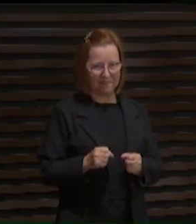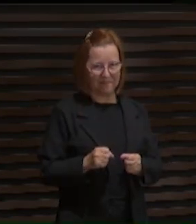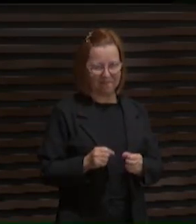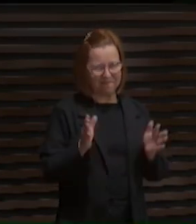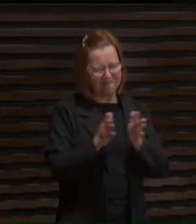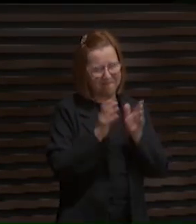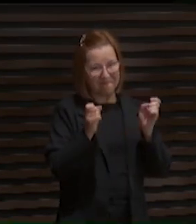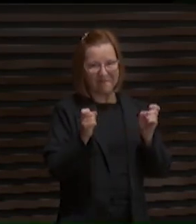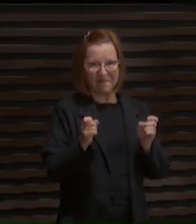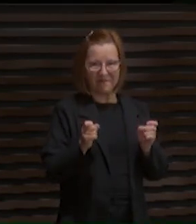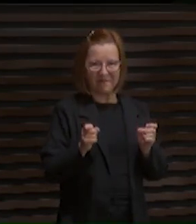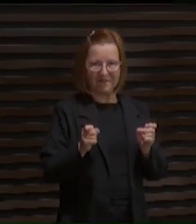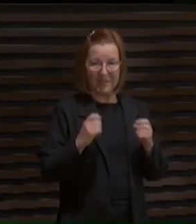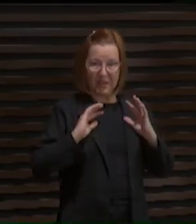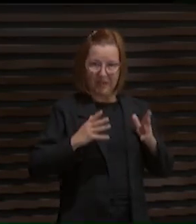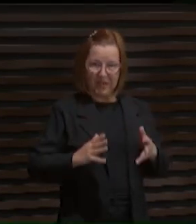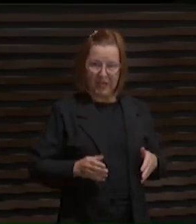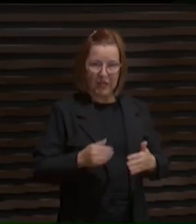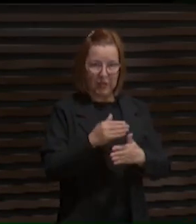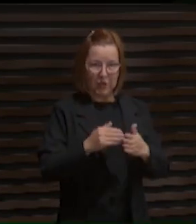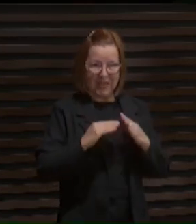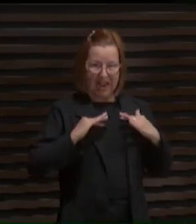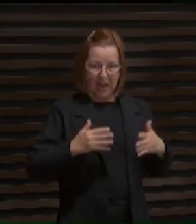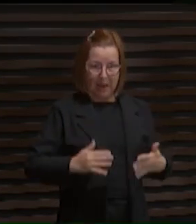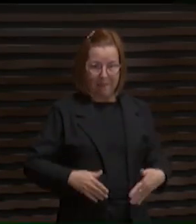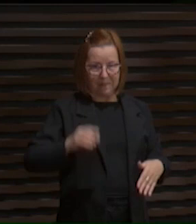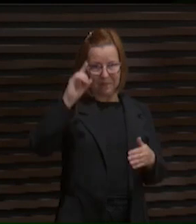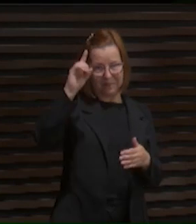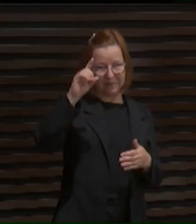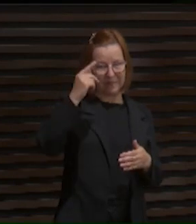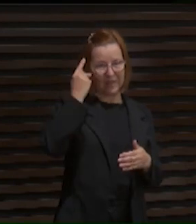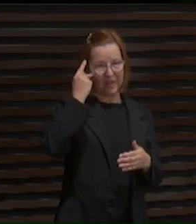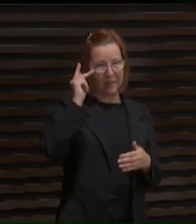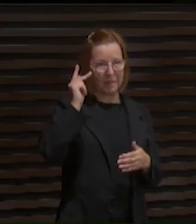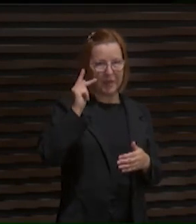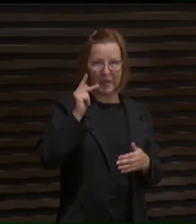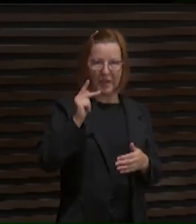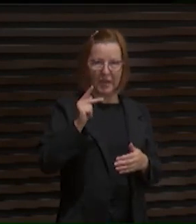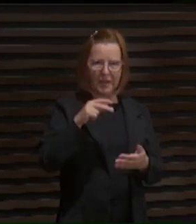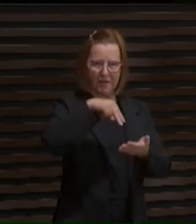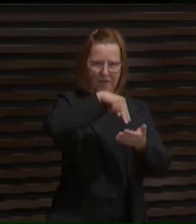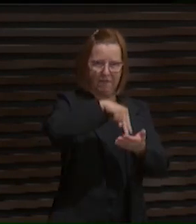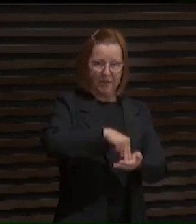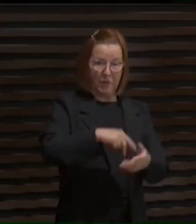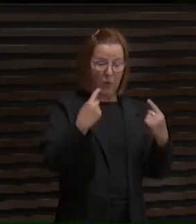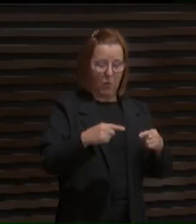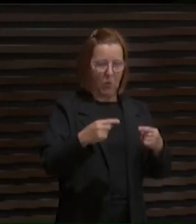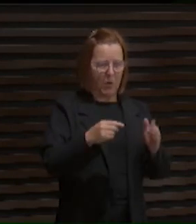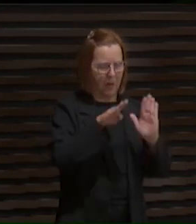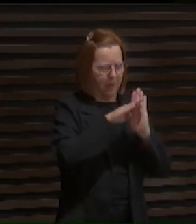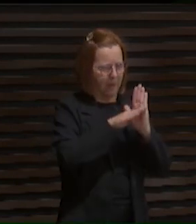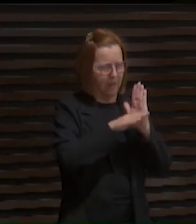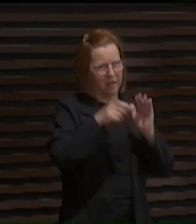aleluia. Vistam-se com toda a armadura de Deus para poderem ficar firmes contra as ciladas